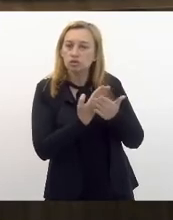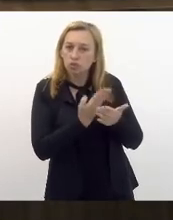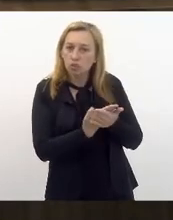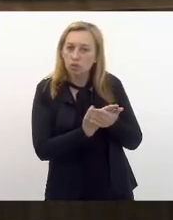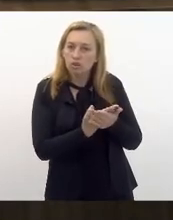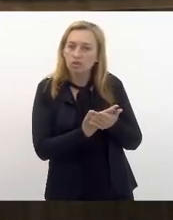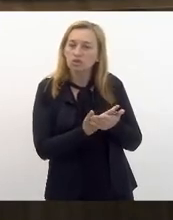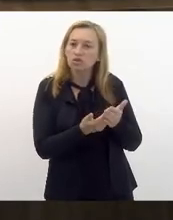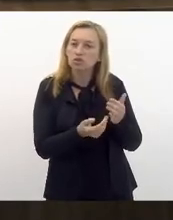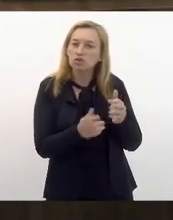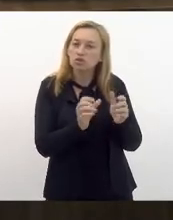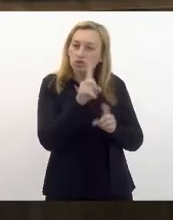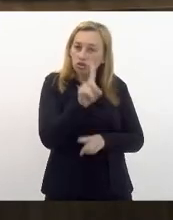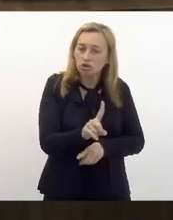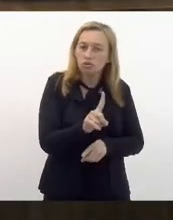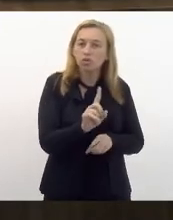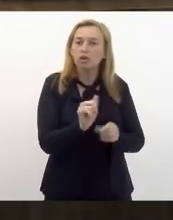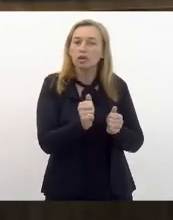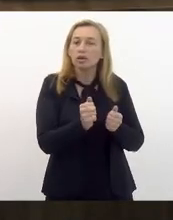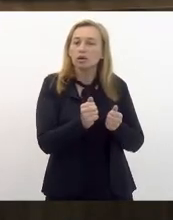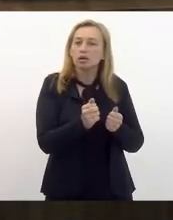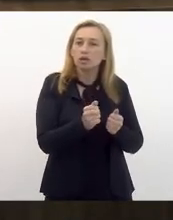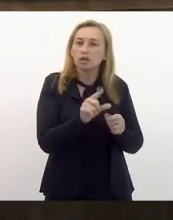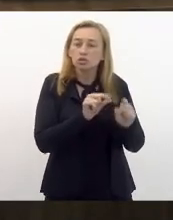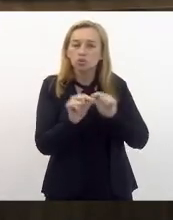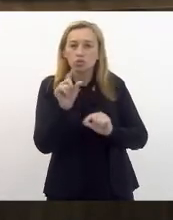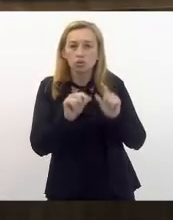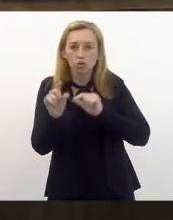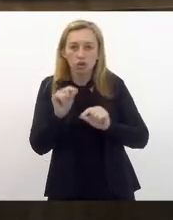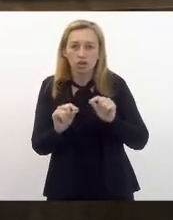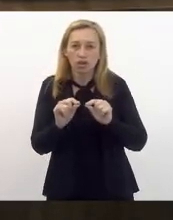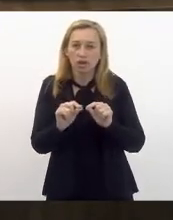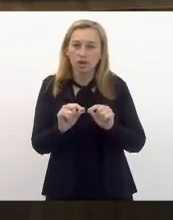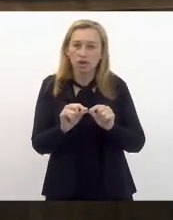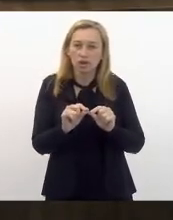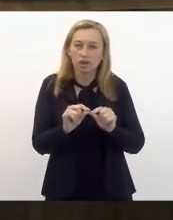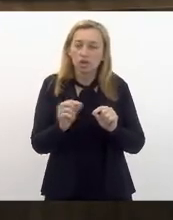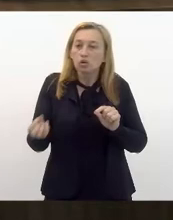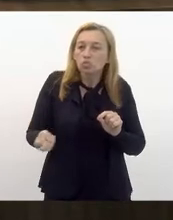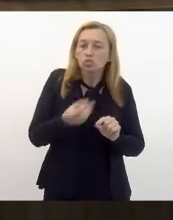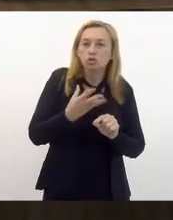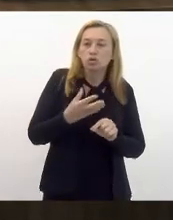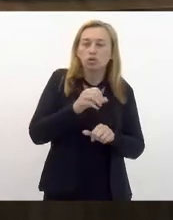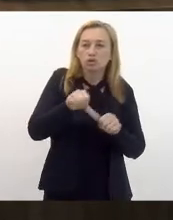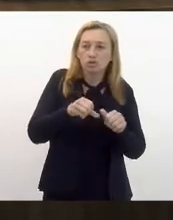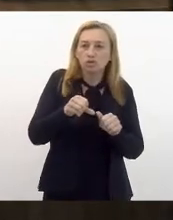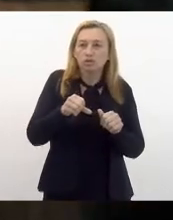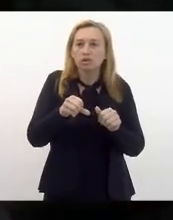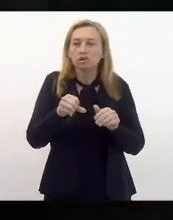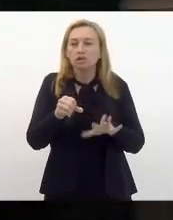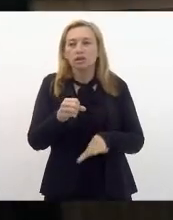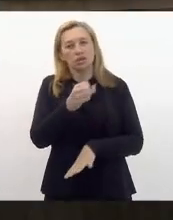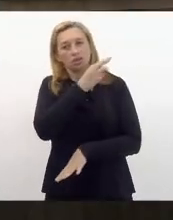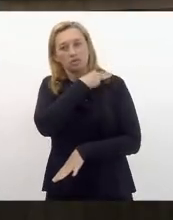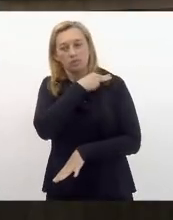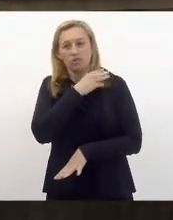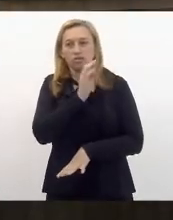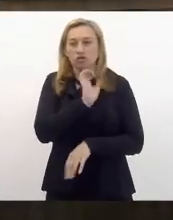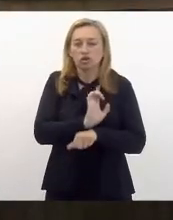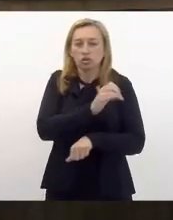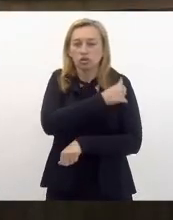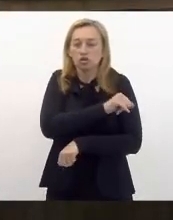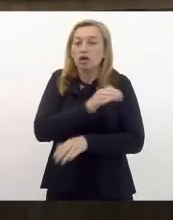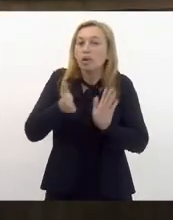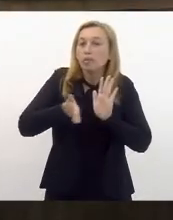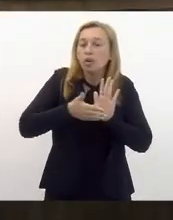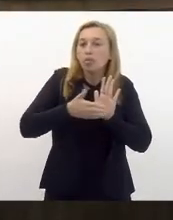para definir parâmetros para implantação do novo ensino médio no estado do Rio de Janeiro com a